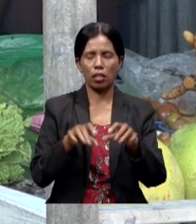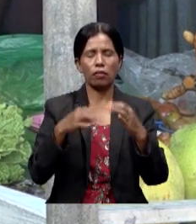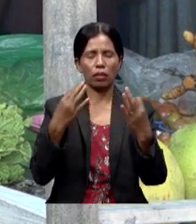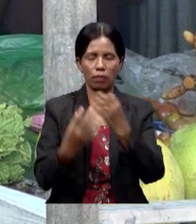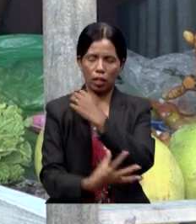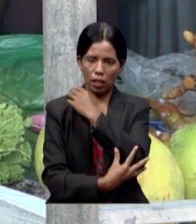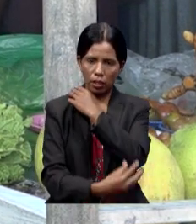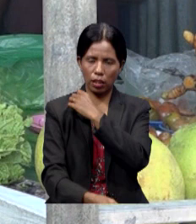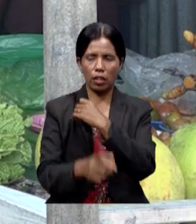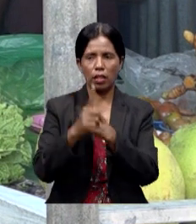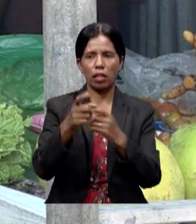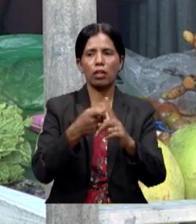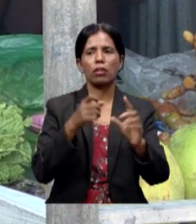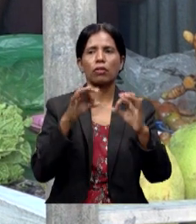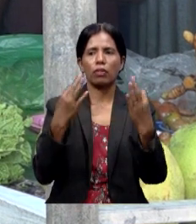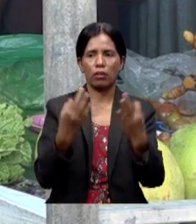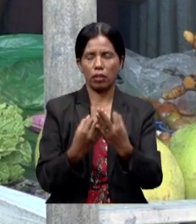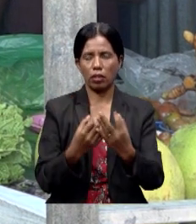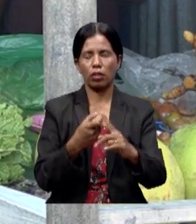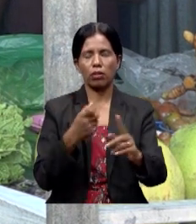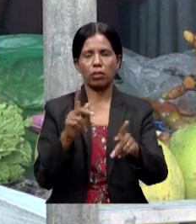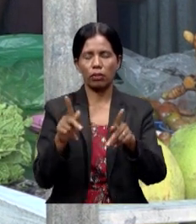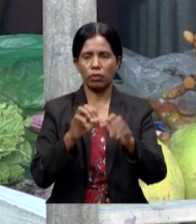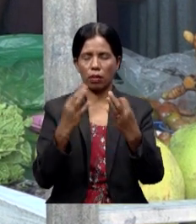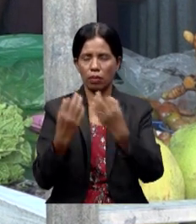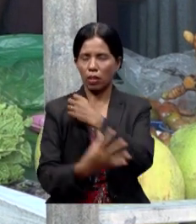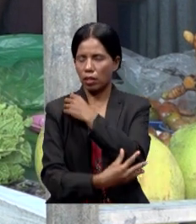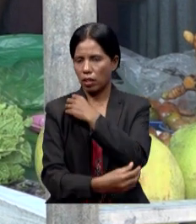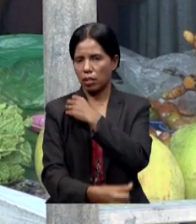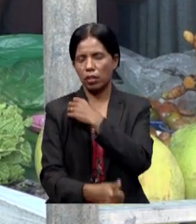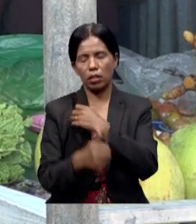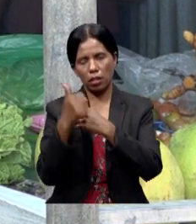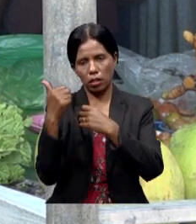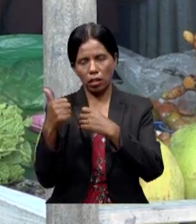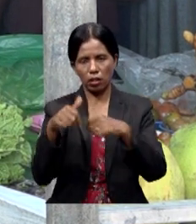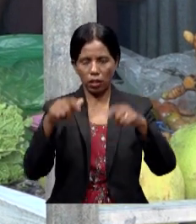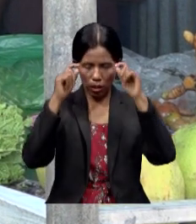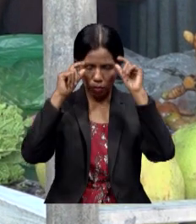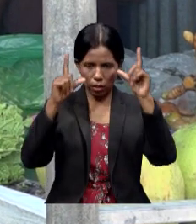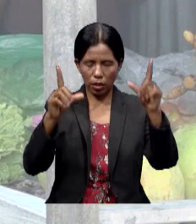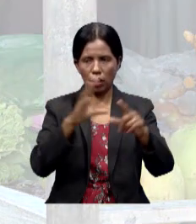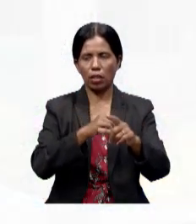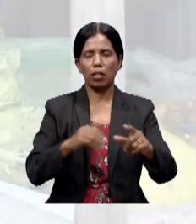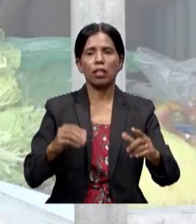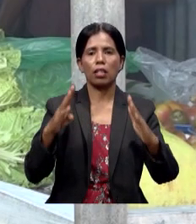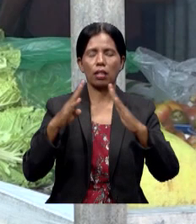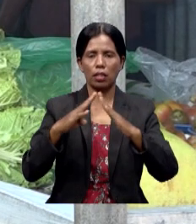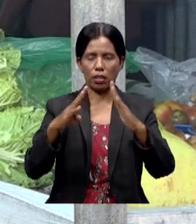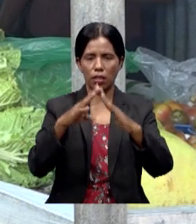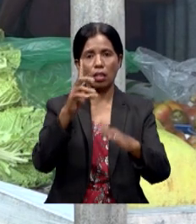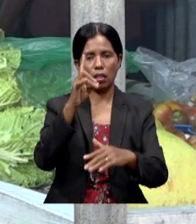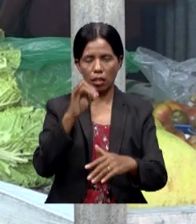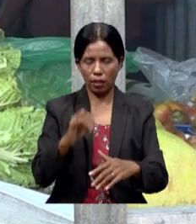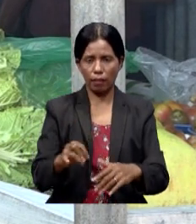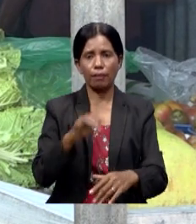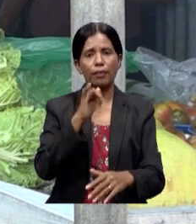vulnerável ida, usi família vulnerável Siracelo, iha Timor-Leste, Liliu, iha capital dele. Reencata que